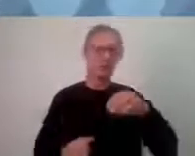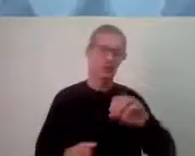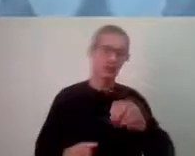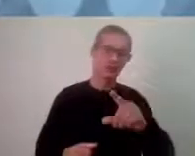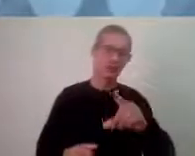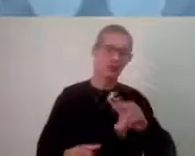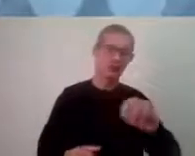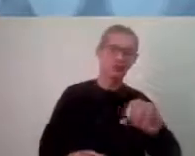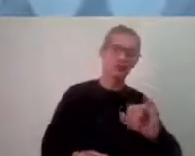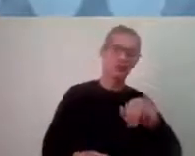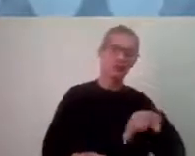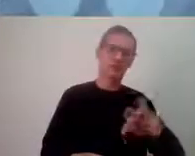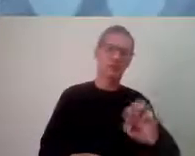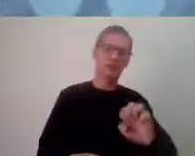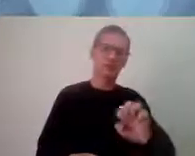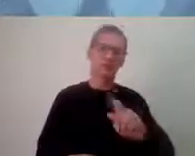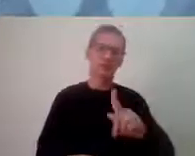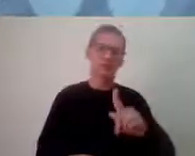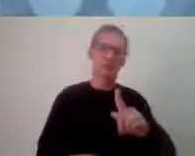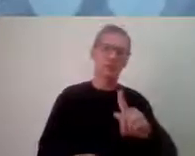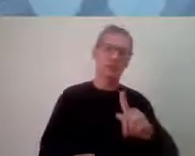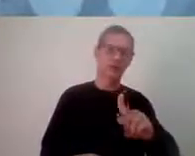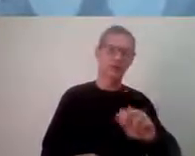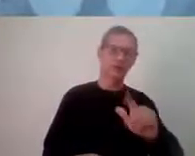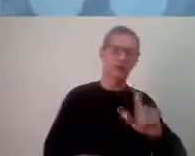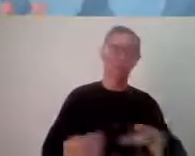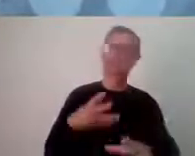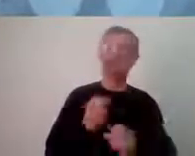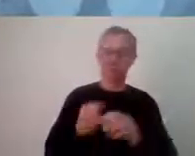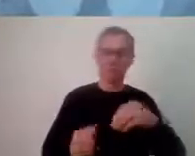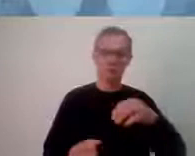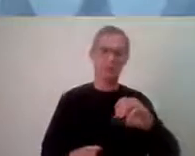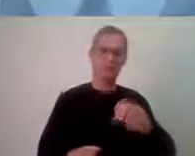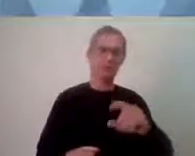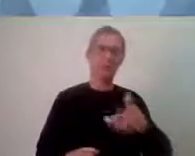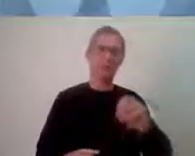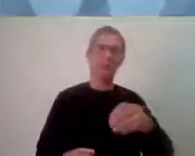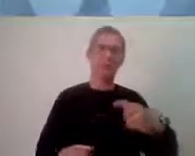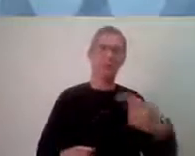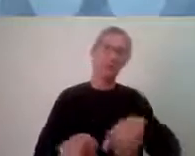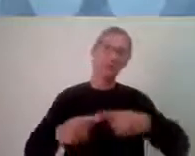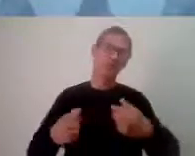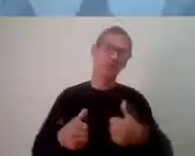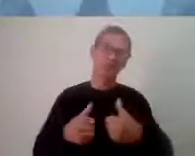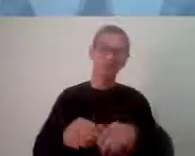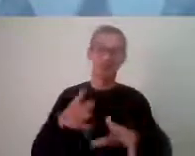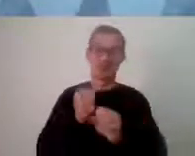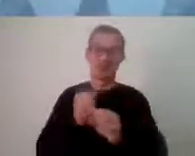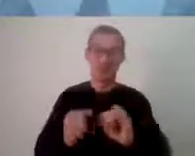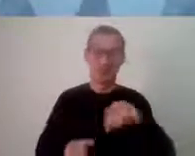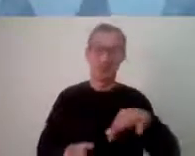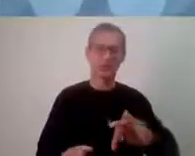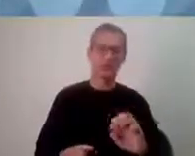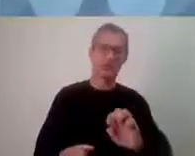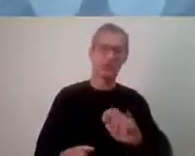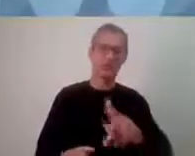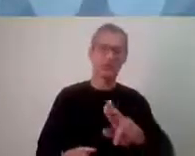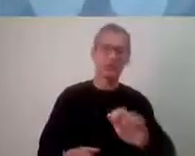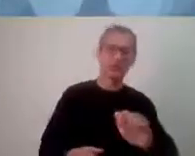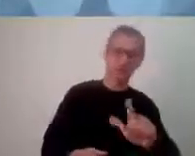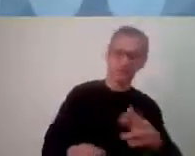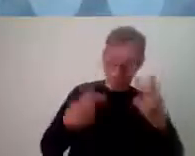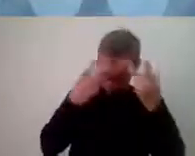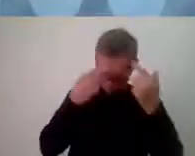módulo da integral. Se você não calcula esse módulo, vai subtrair e pronto, você vai estar calculando uma integral normal e não uma área de uma